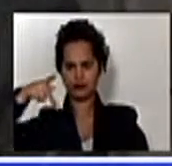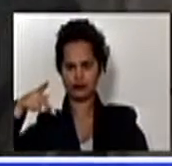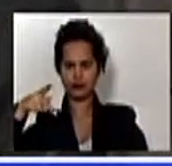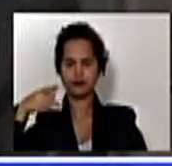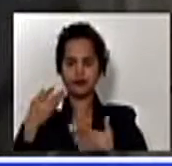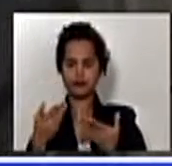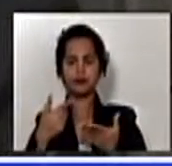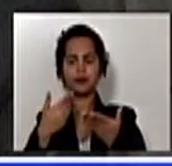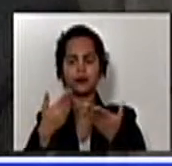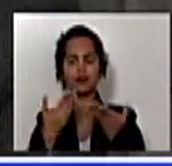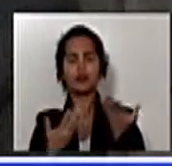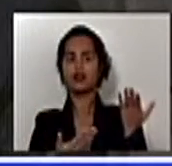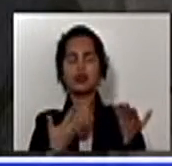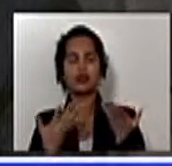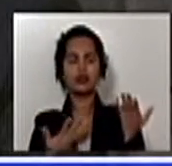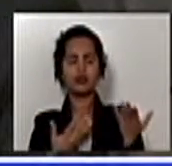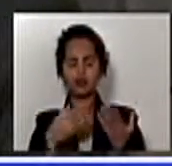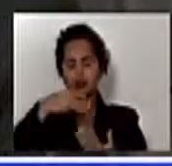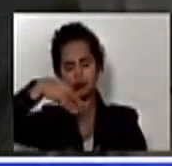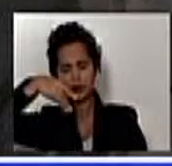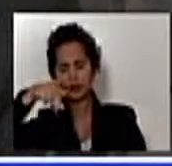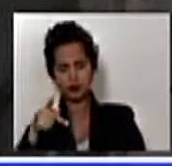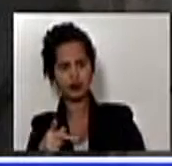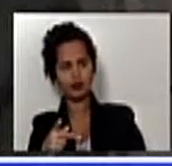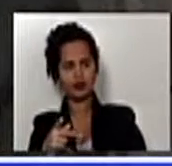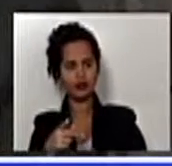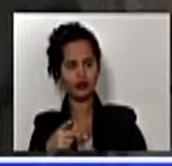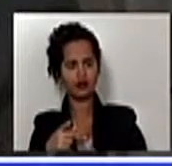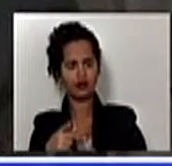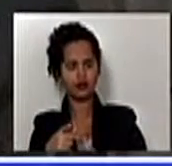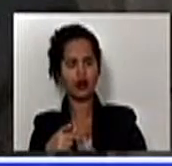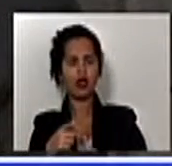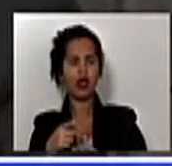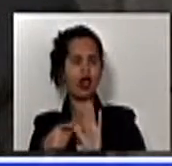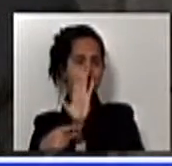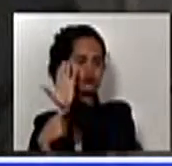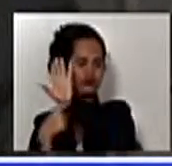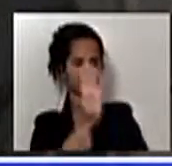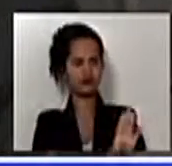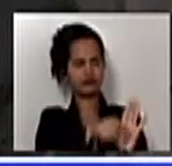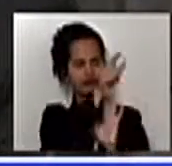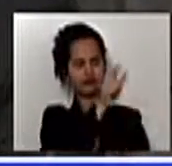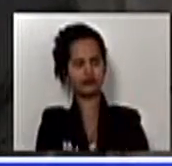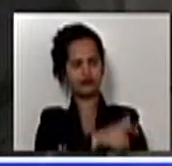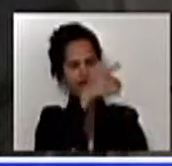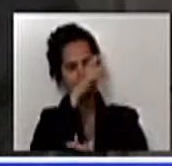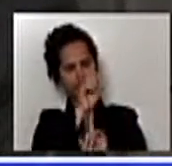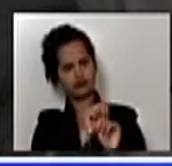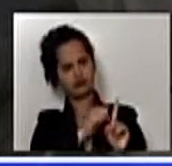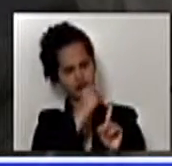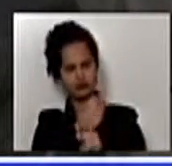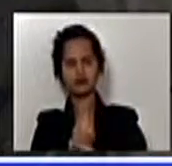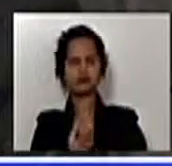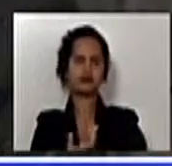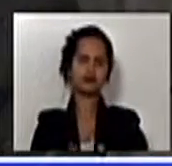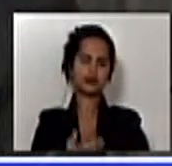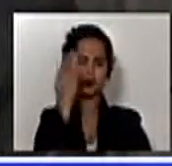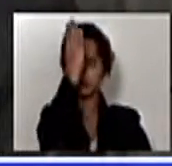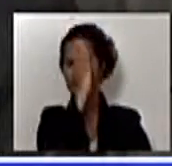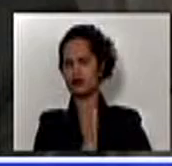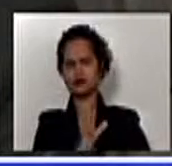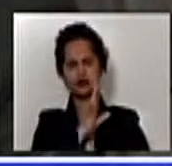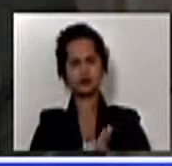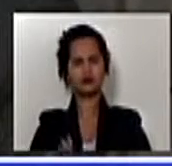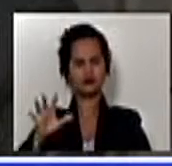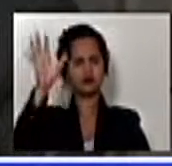E o Ministério Público é a tábua de salvação da nossa sociedade, no Brasil inteiro,